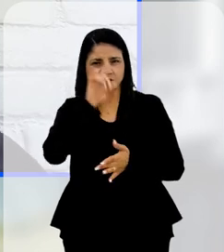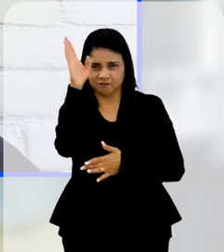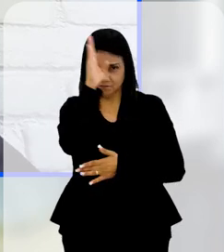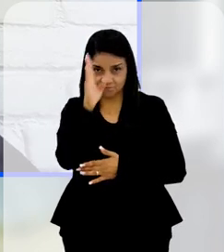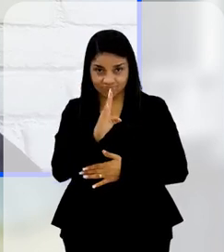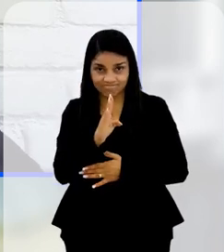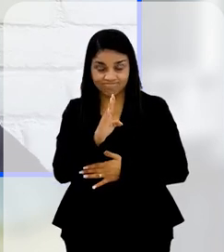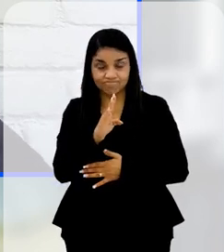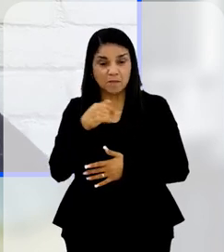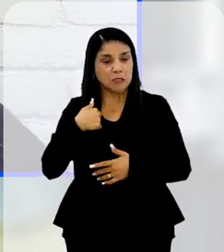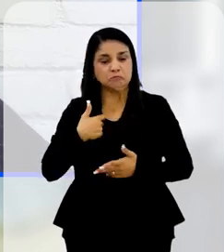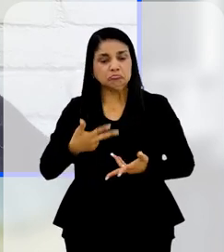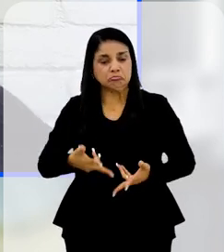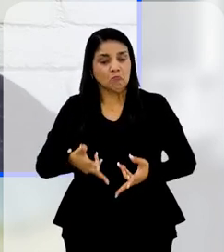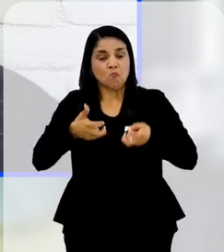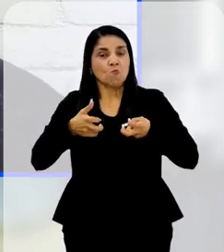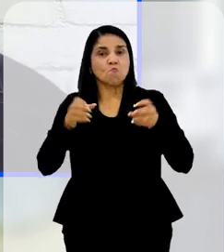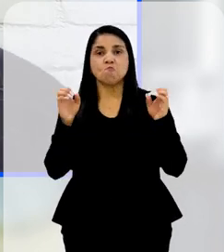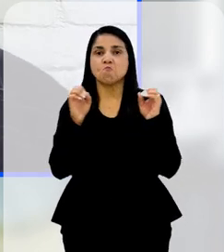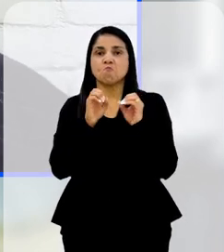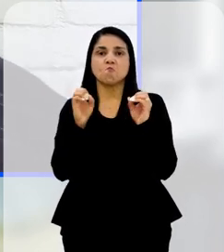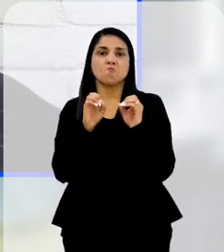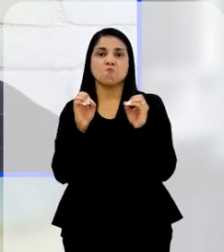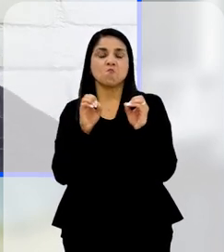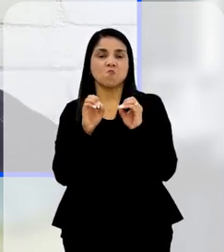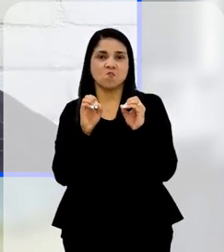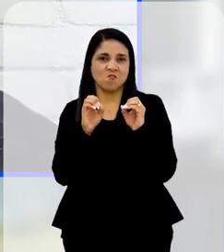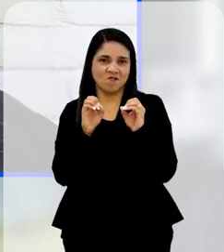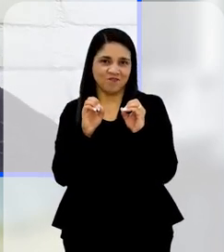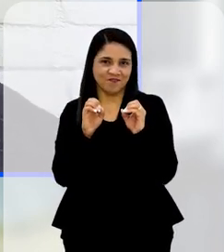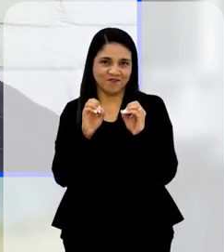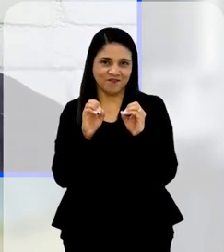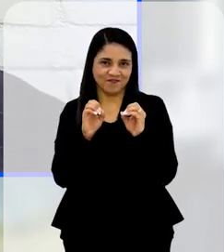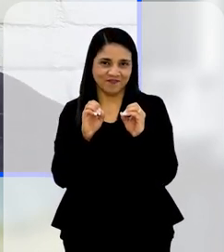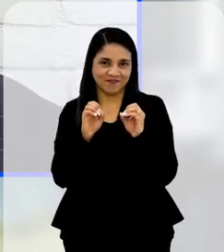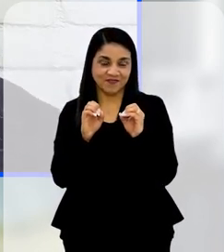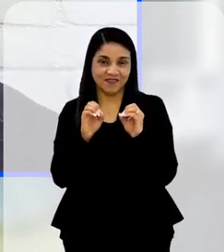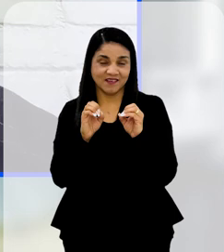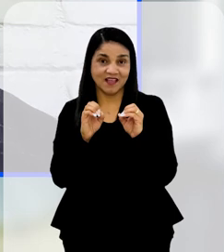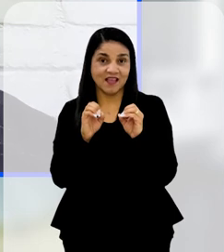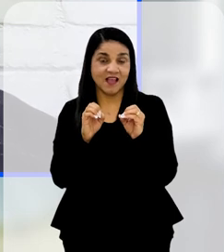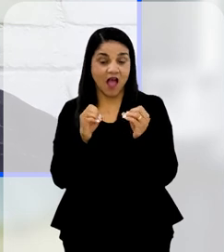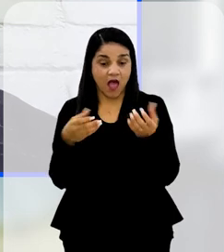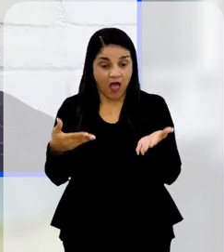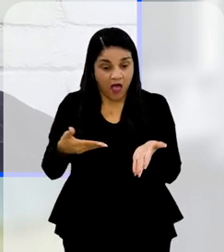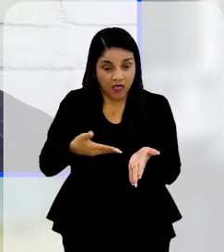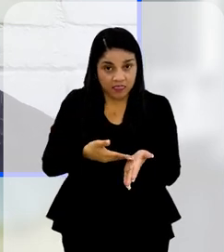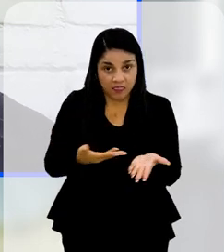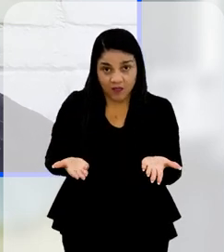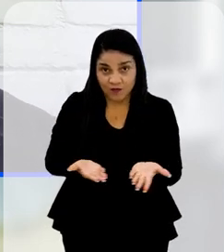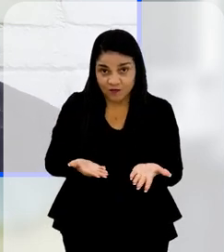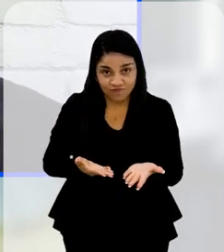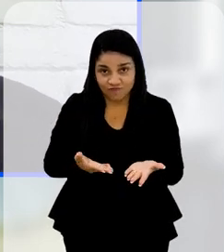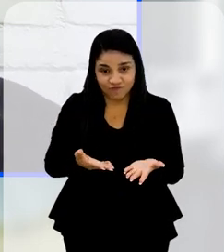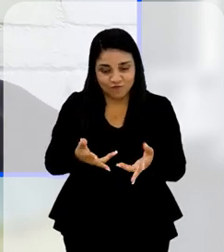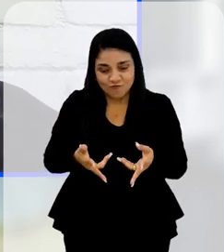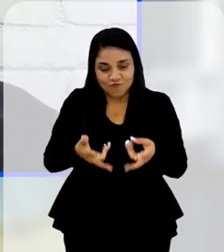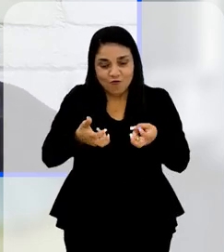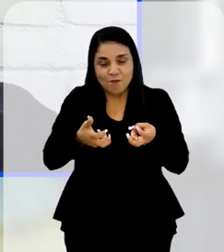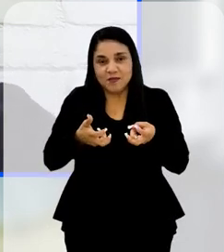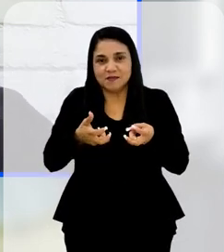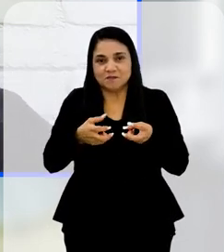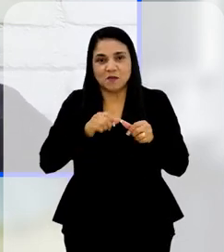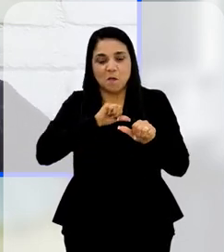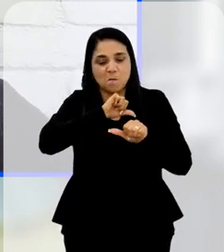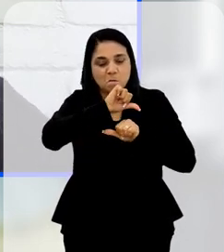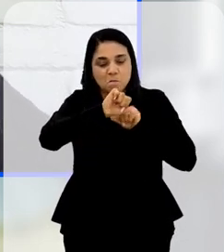não se deram conta da dimensão, e muitas vezes ainda não se dão conta da dimensão das mudanças que o